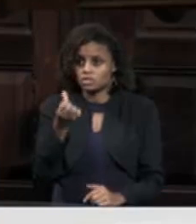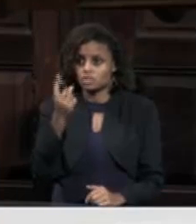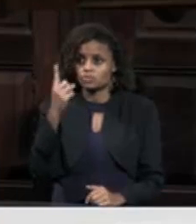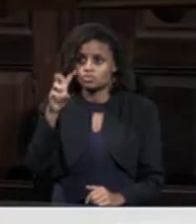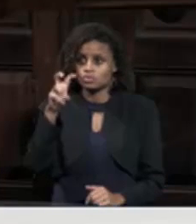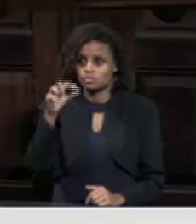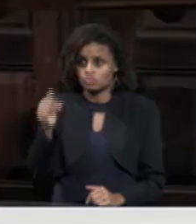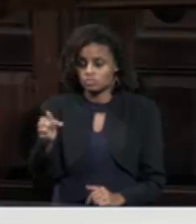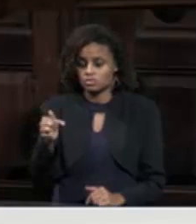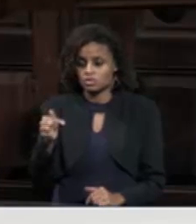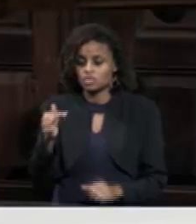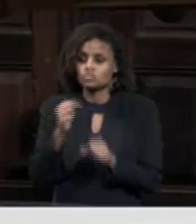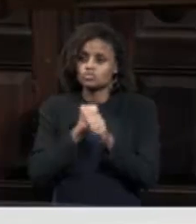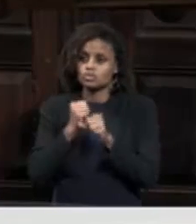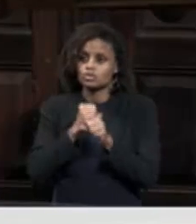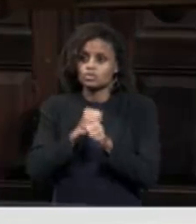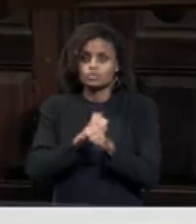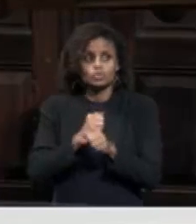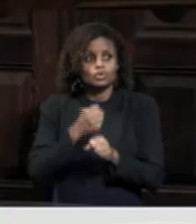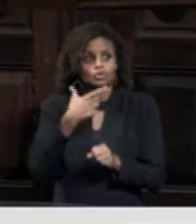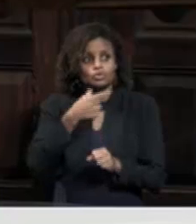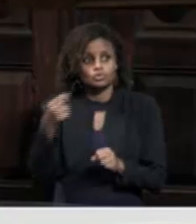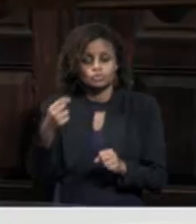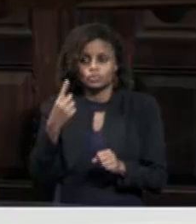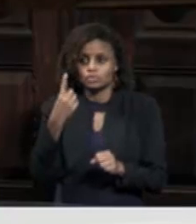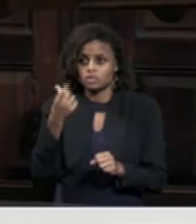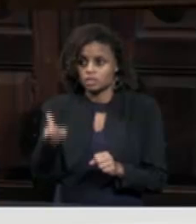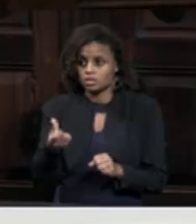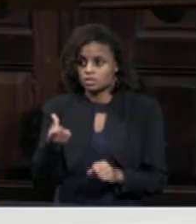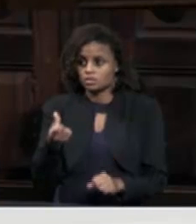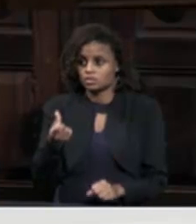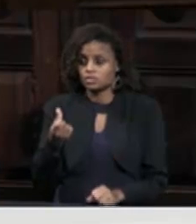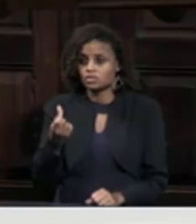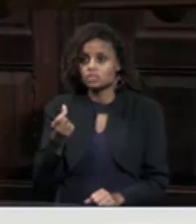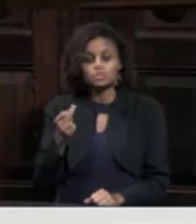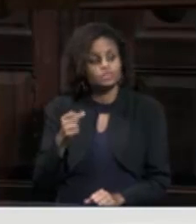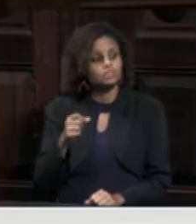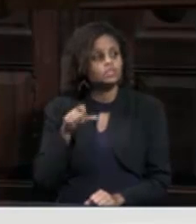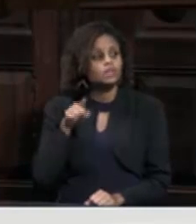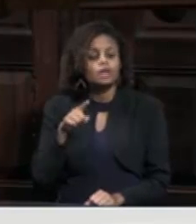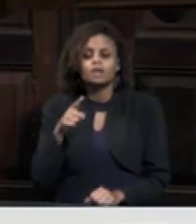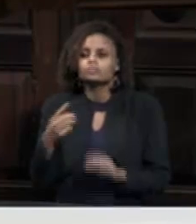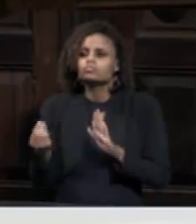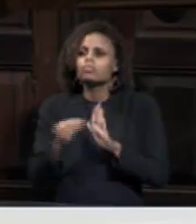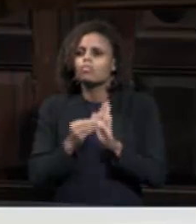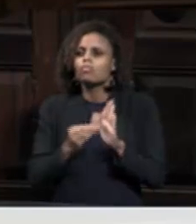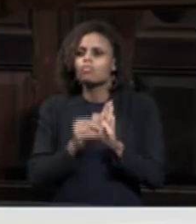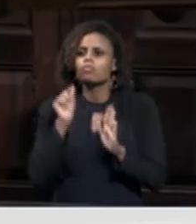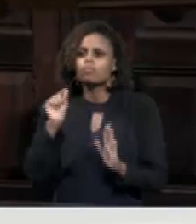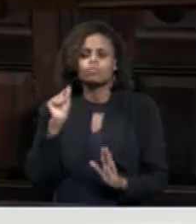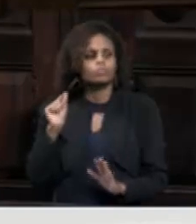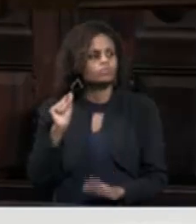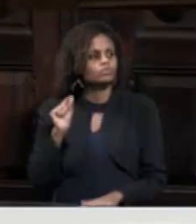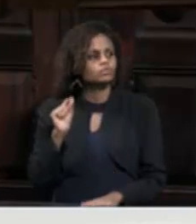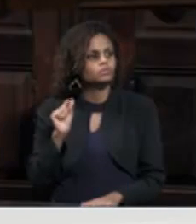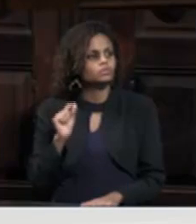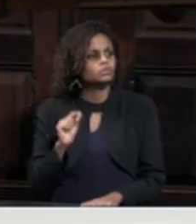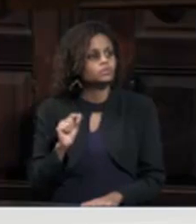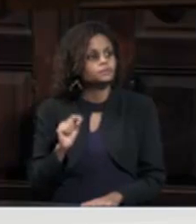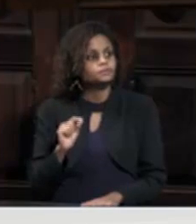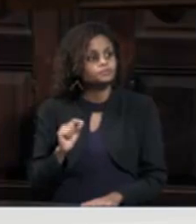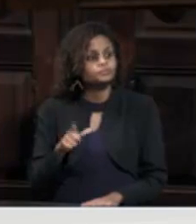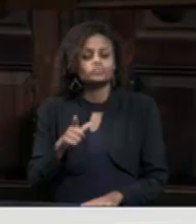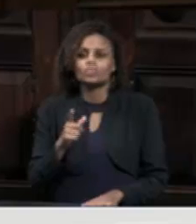26657 de 2006 teve como objetivo estimular a